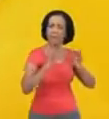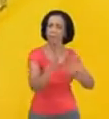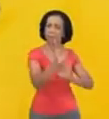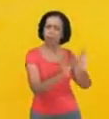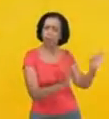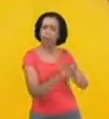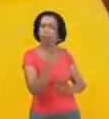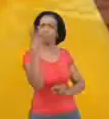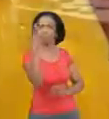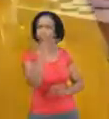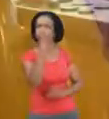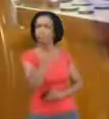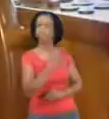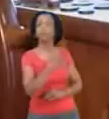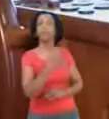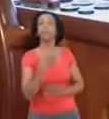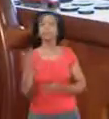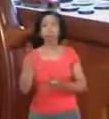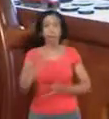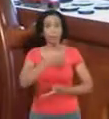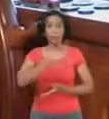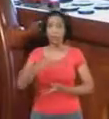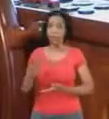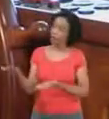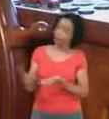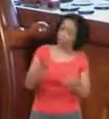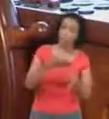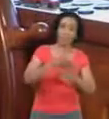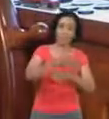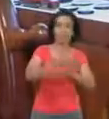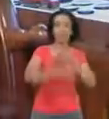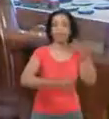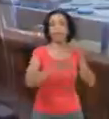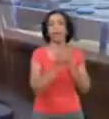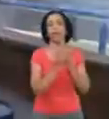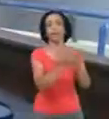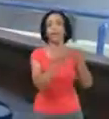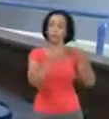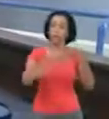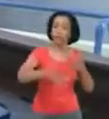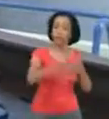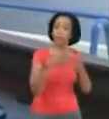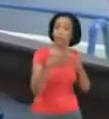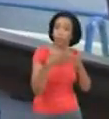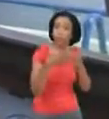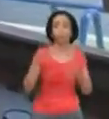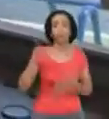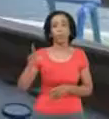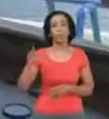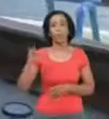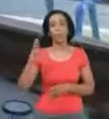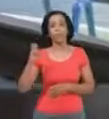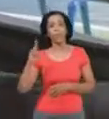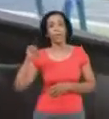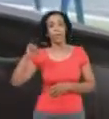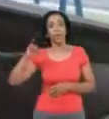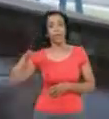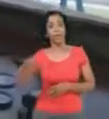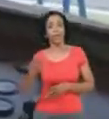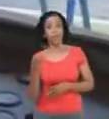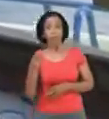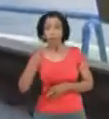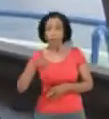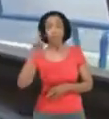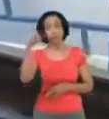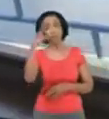manter o barco em ordem para receber os missionários que vêm, para nós trabalhar nos ribeirinhos. É um chamado que o Senhor